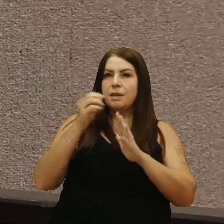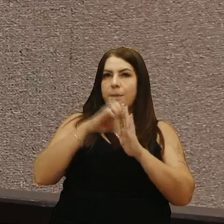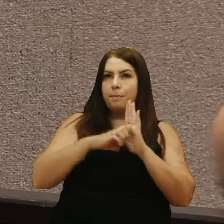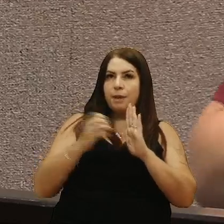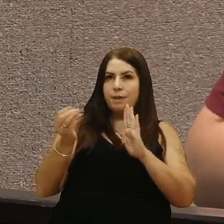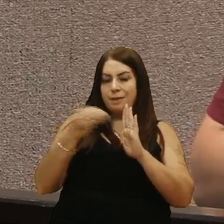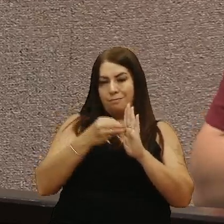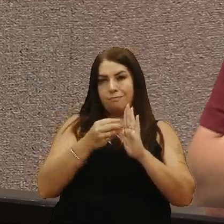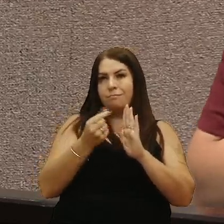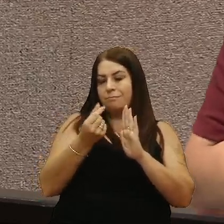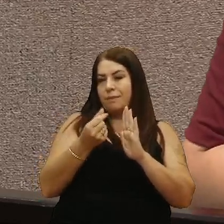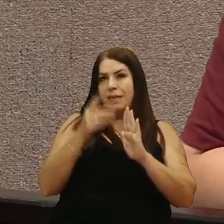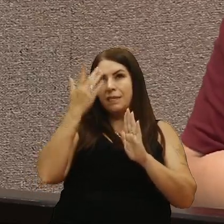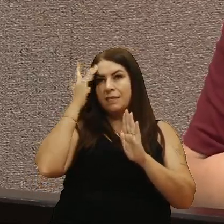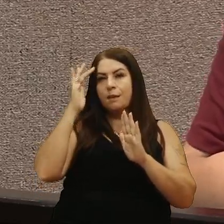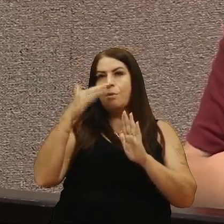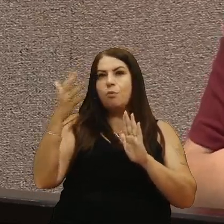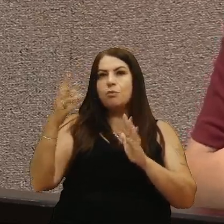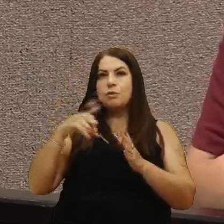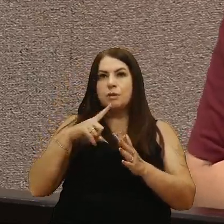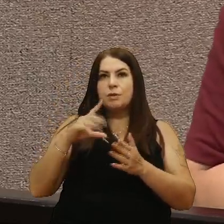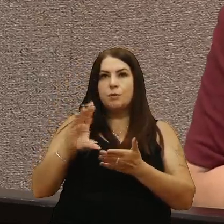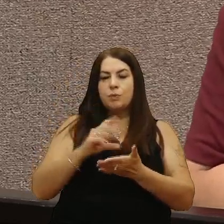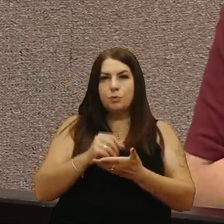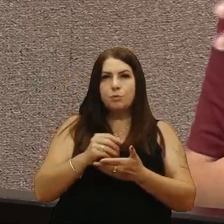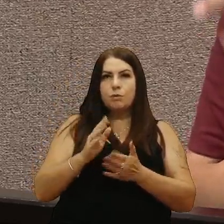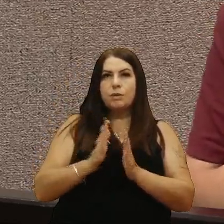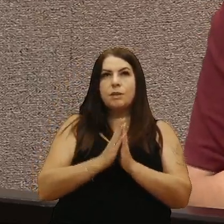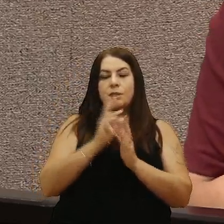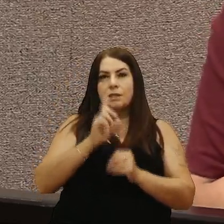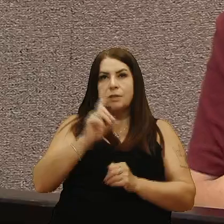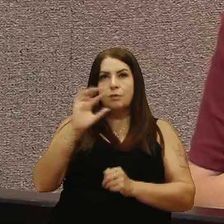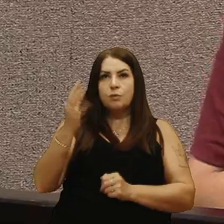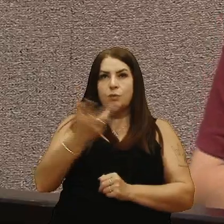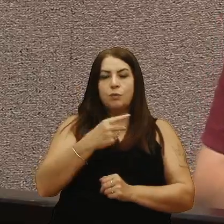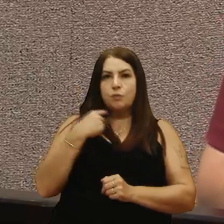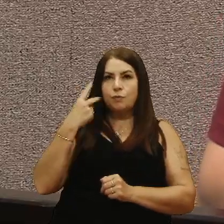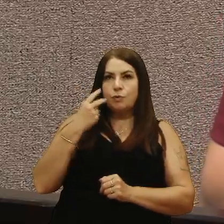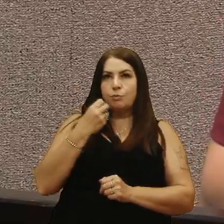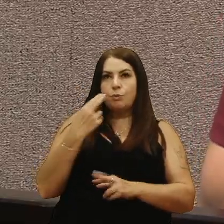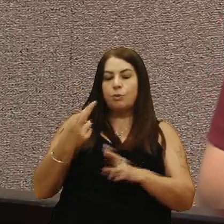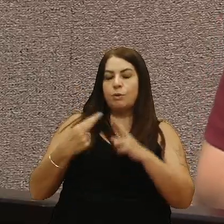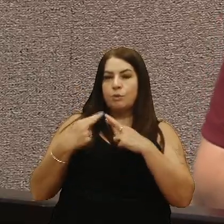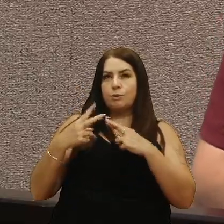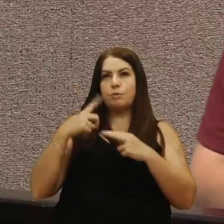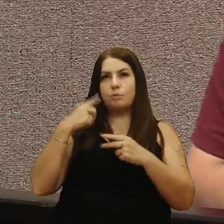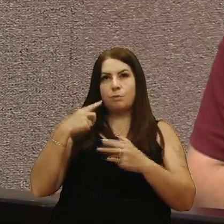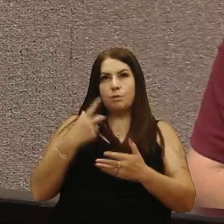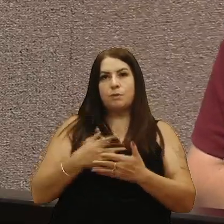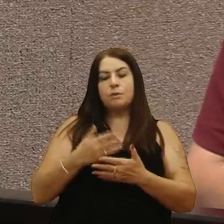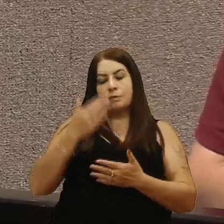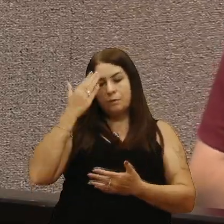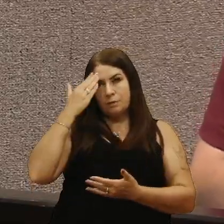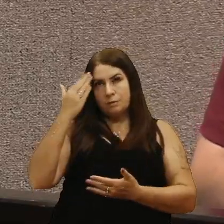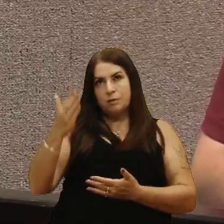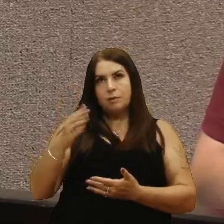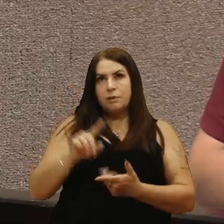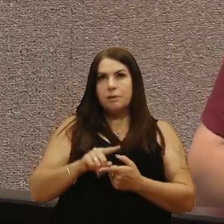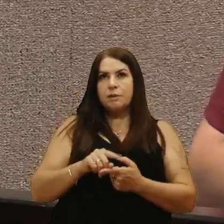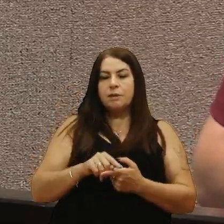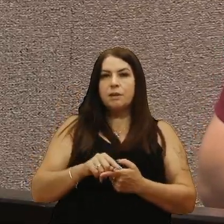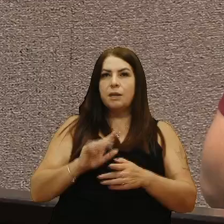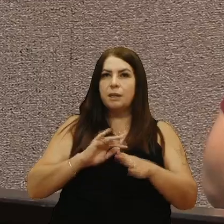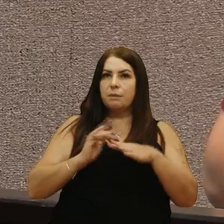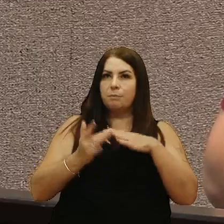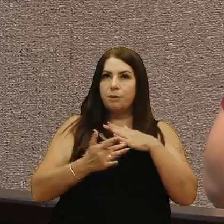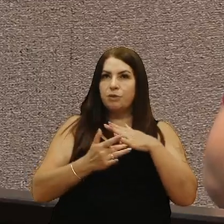nesse volume de emendas, às vezes nem se sabe de onde vem o recurso. Porque, graças a Deus, nós temos... Todos os vereadores têm boa relação com os deputados. Então, lhe agradecer e apenas reiterar que a mídia